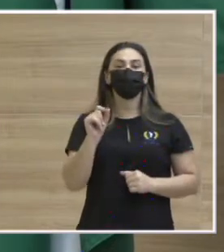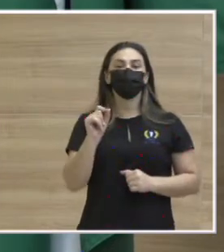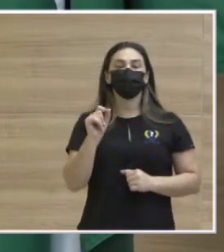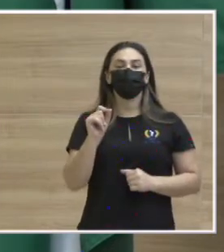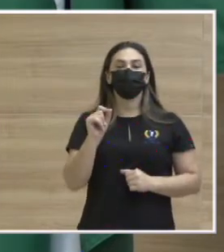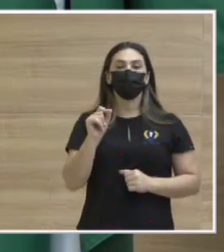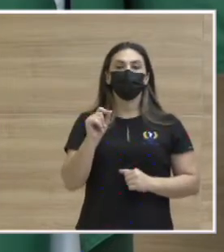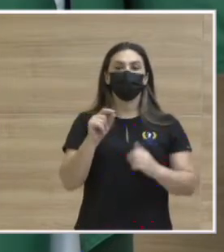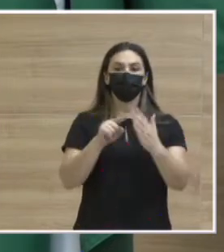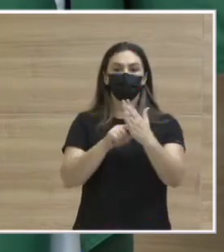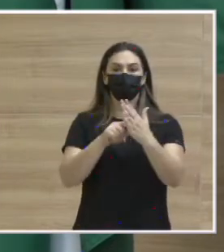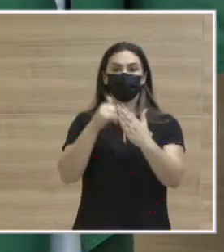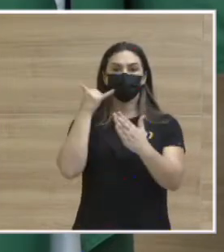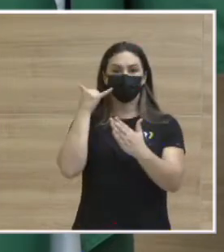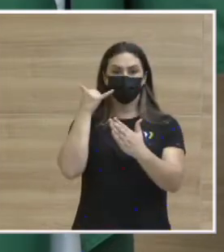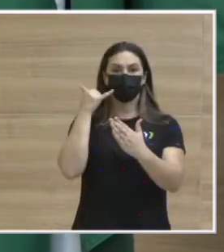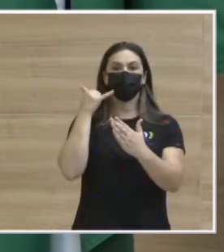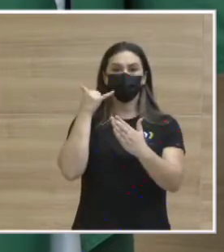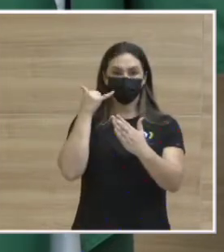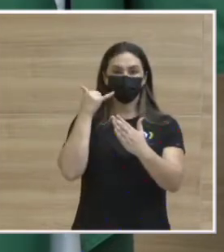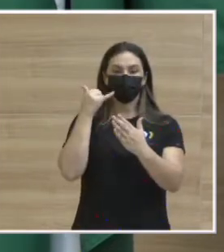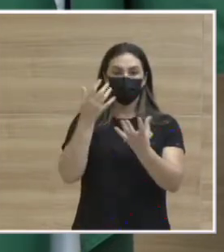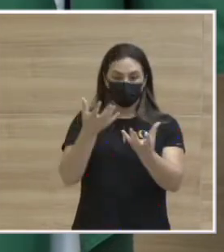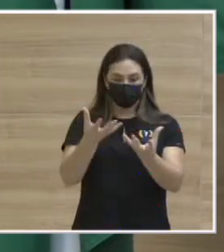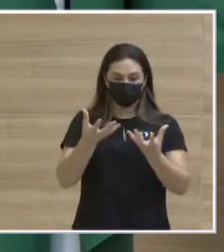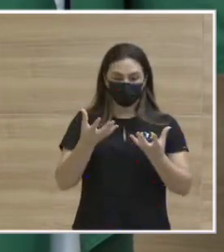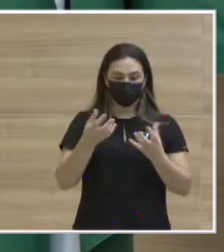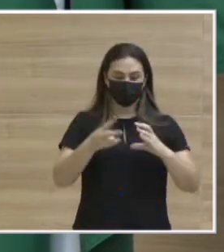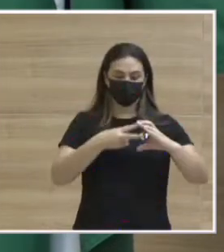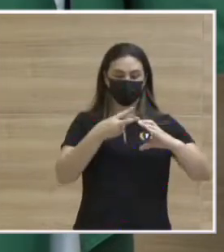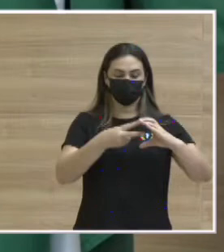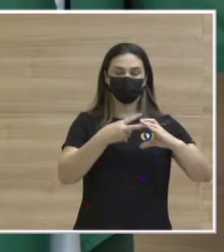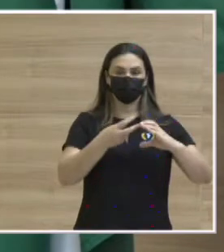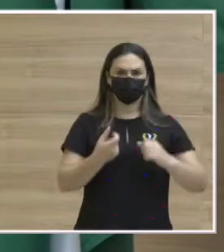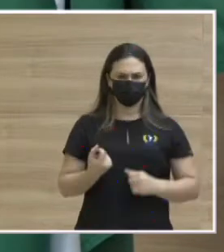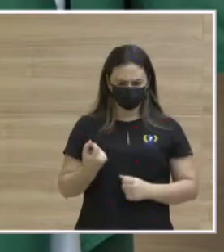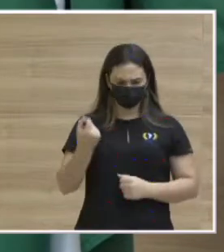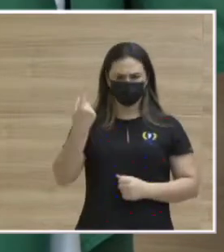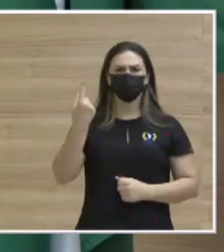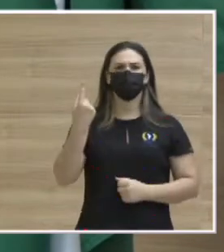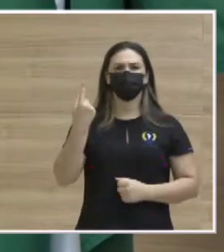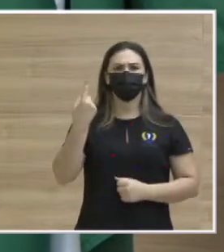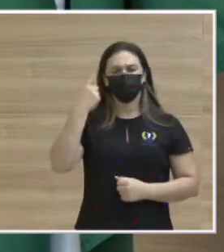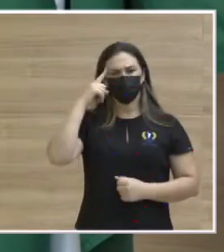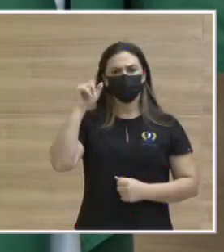da denúncia aceita por esta Casa de Leis. Estranhamente, em